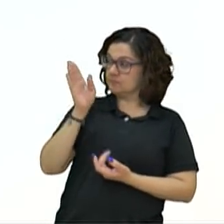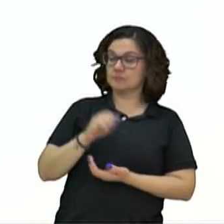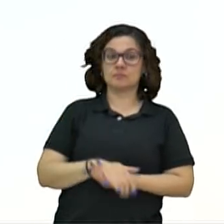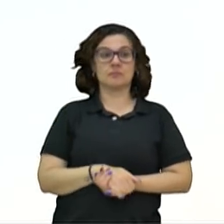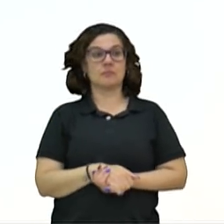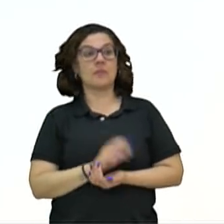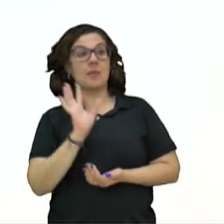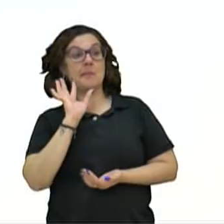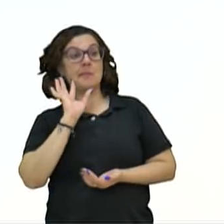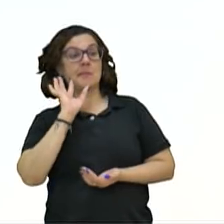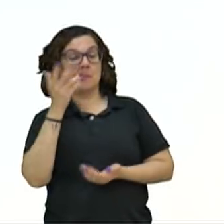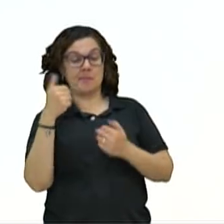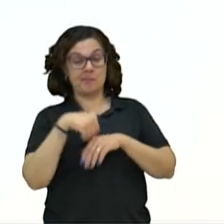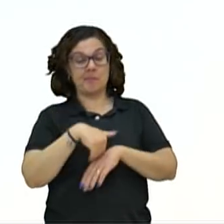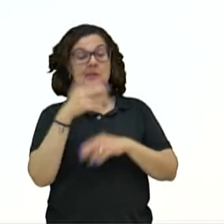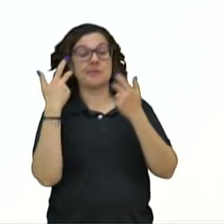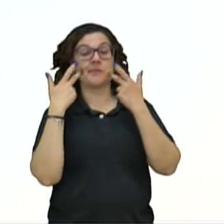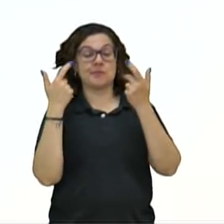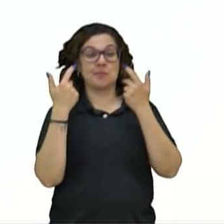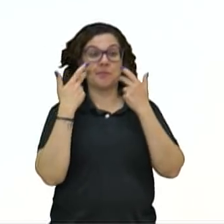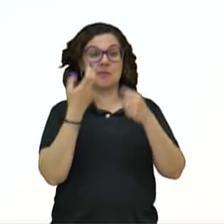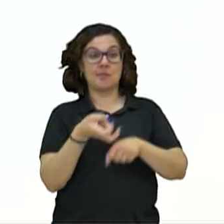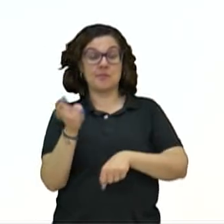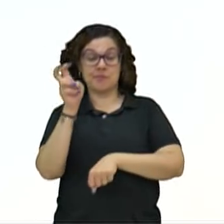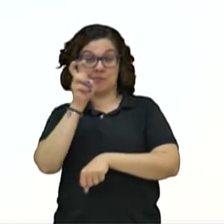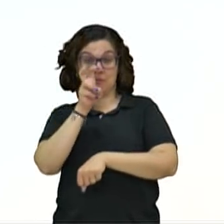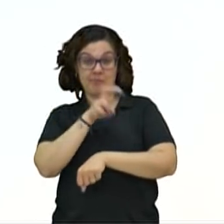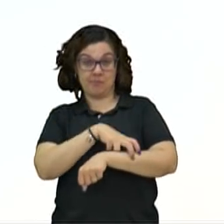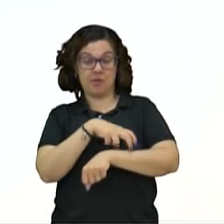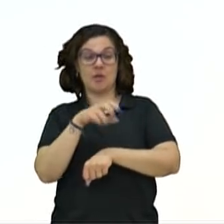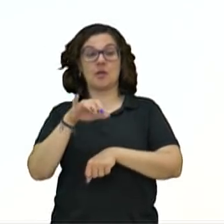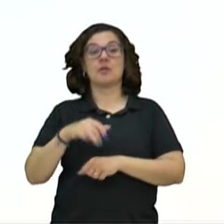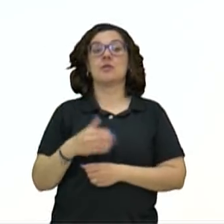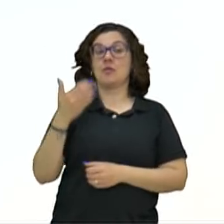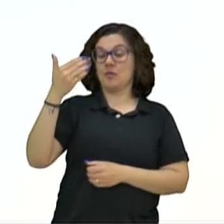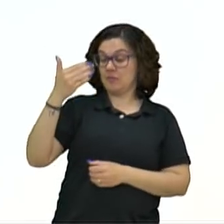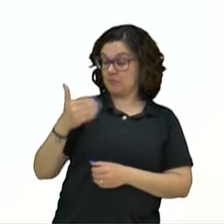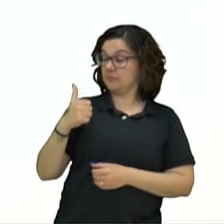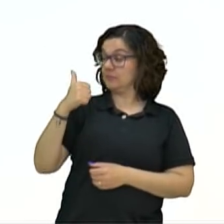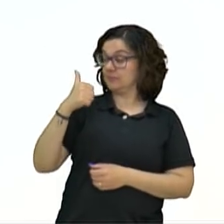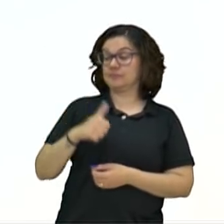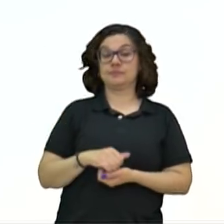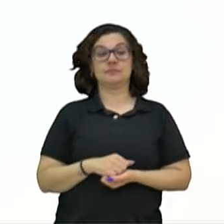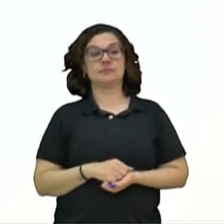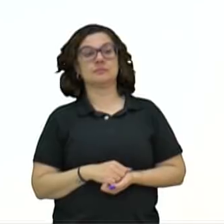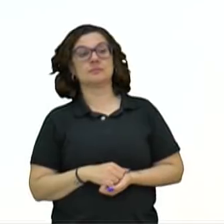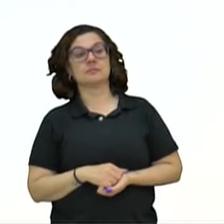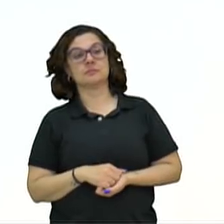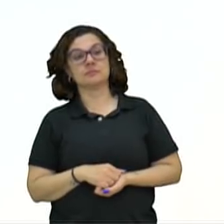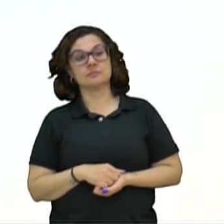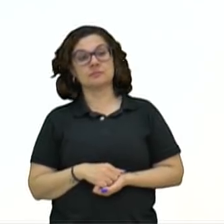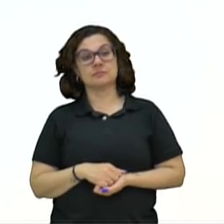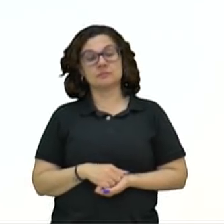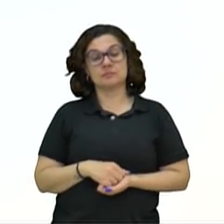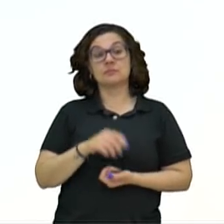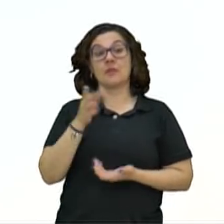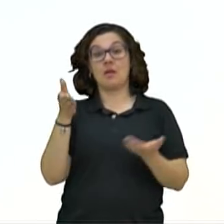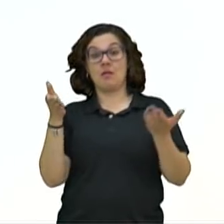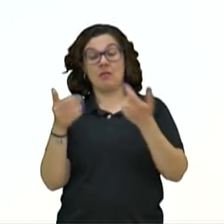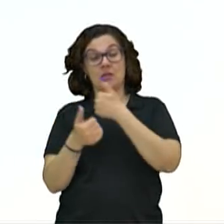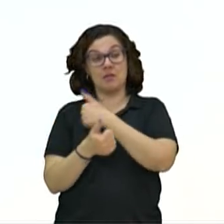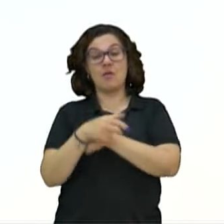os acidentes mais comuns aqui do estado são com esses animais, a jararaca, a cascavel, tá? Aqui temos a aranha